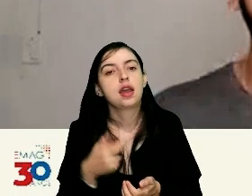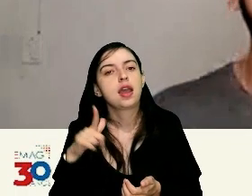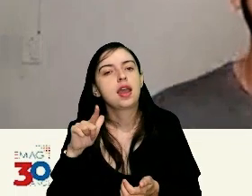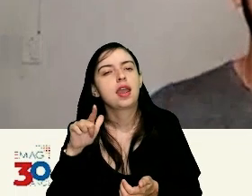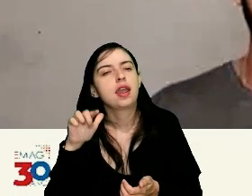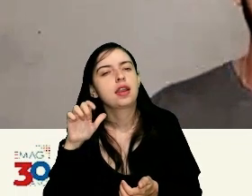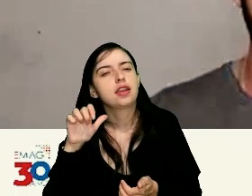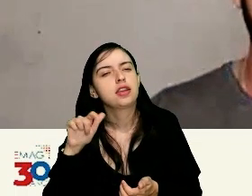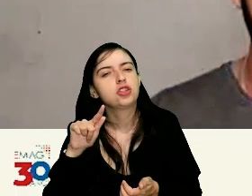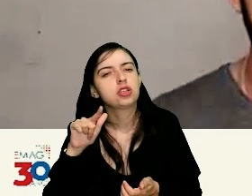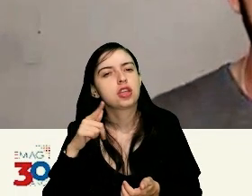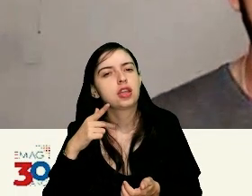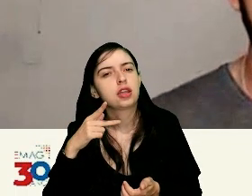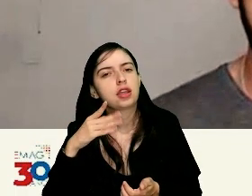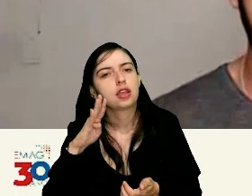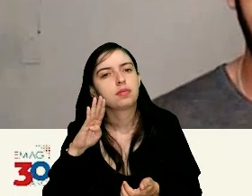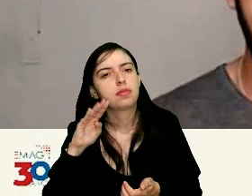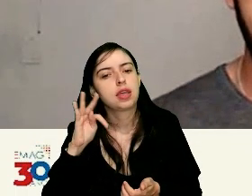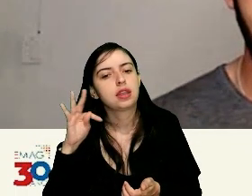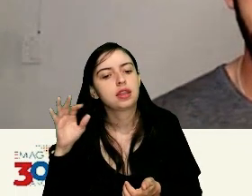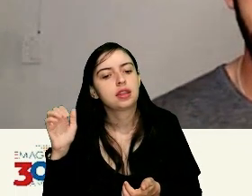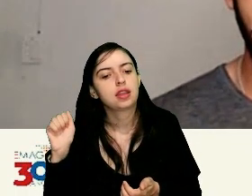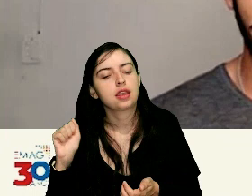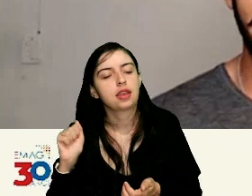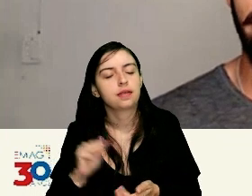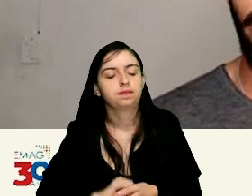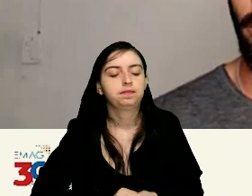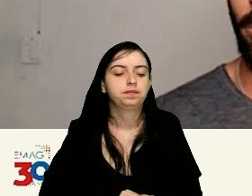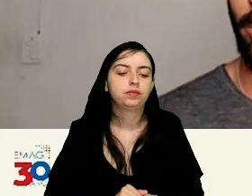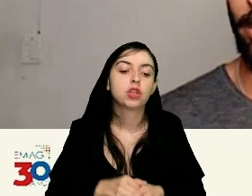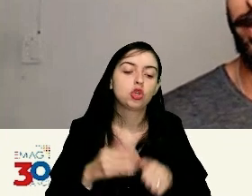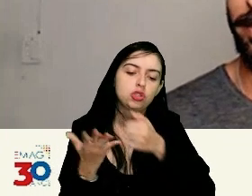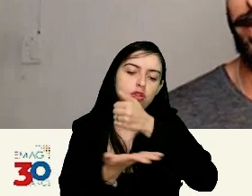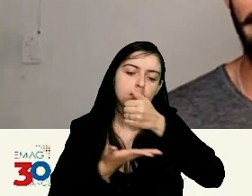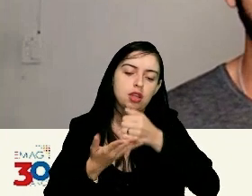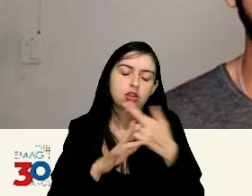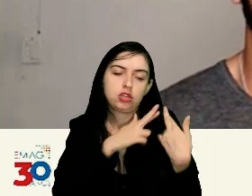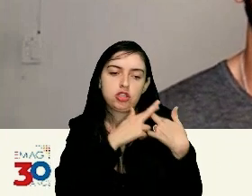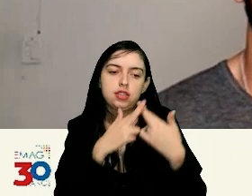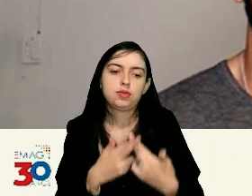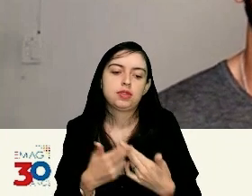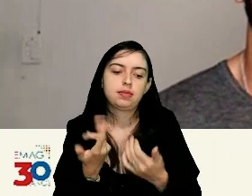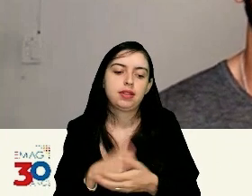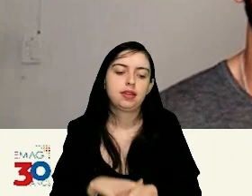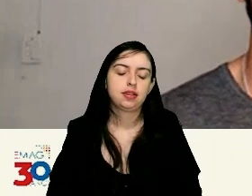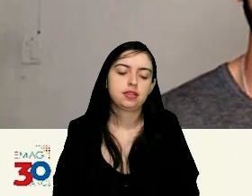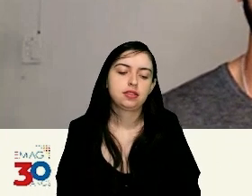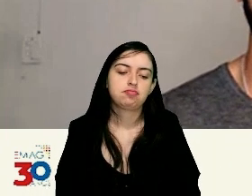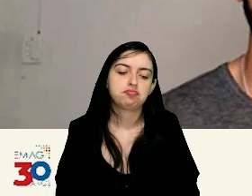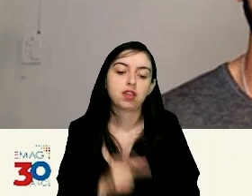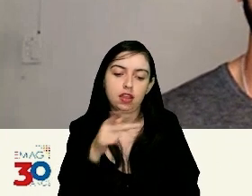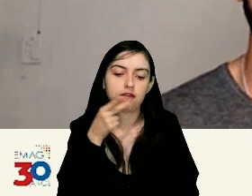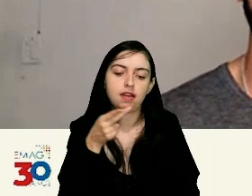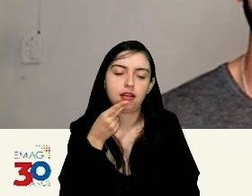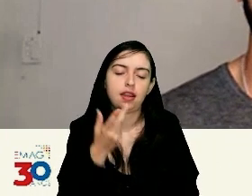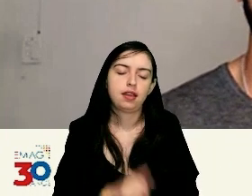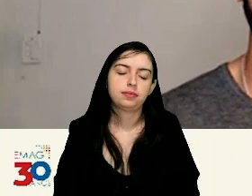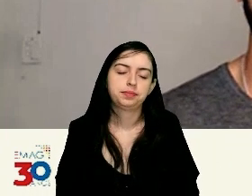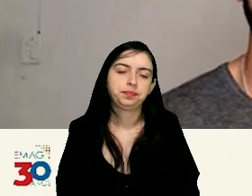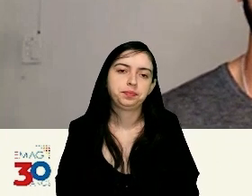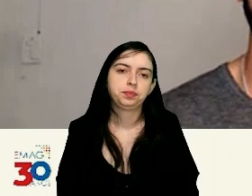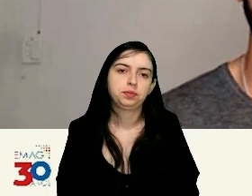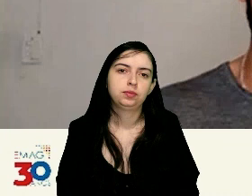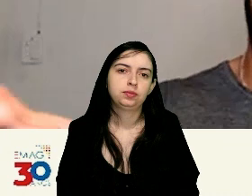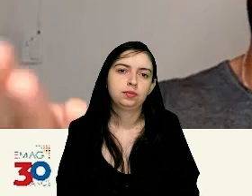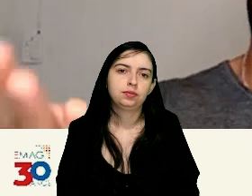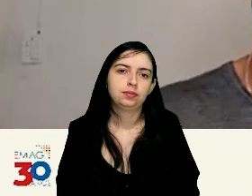as pessoas que estão embaixo daí dessa hierarquia de poder. Então, era isso que eu queria falar. Improvisei